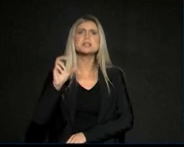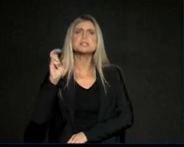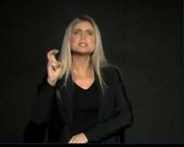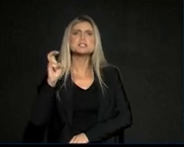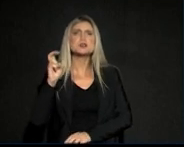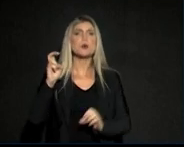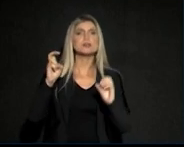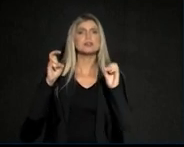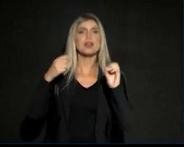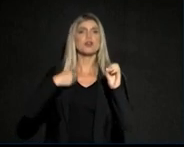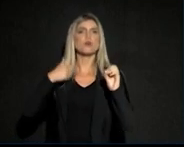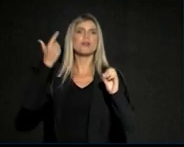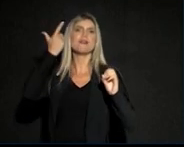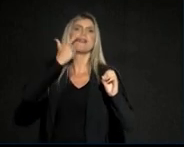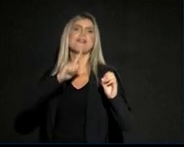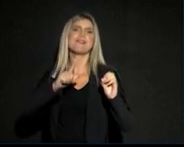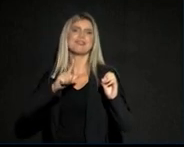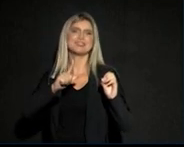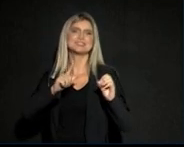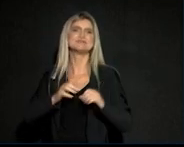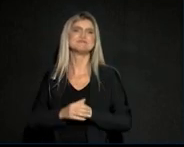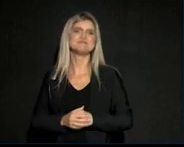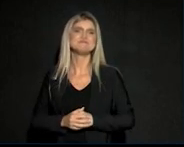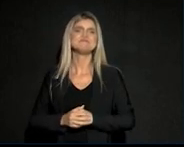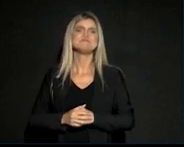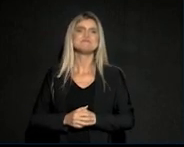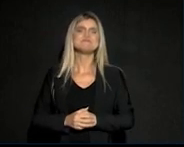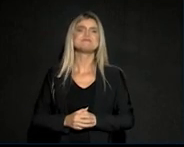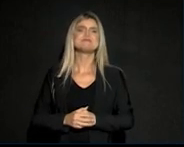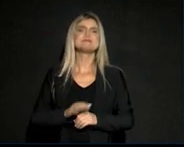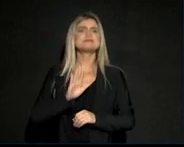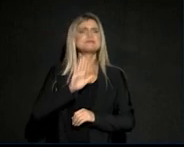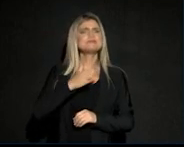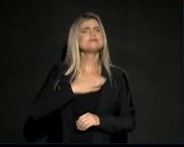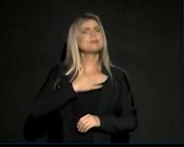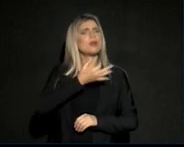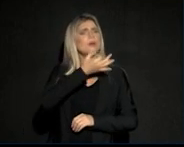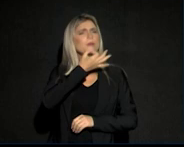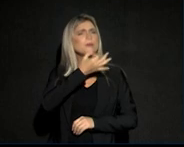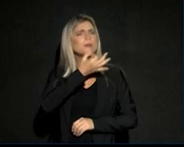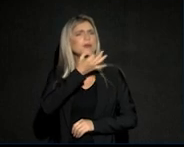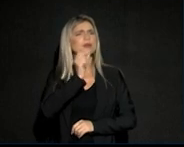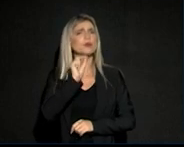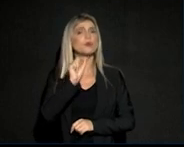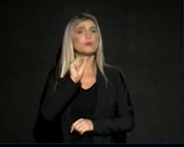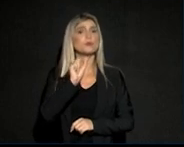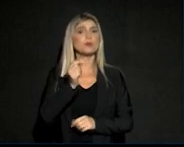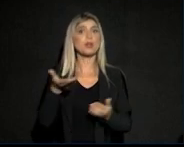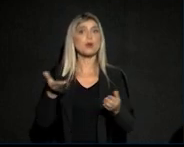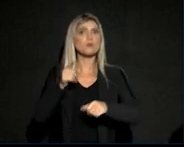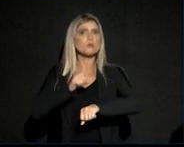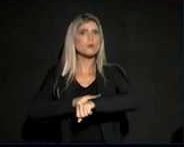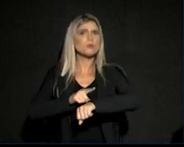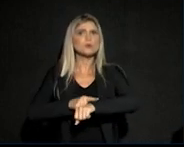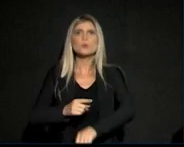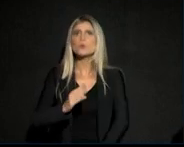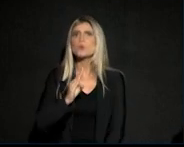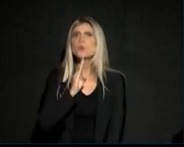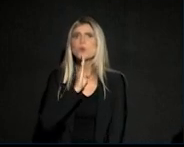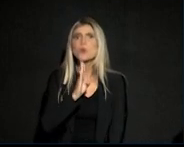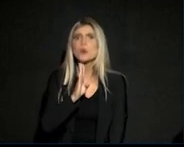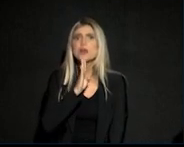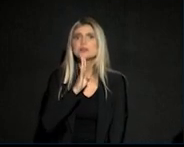trabalhei porque no empate a mulher perdia mas eu acho que a gente tá na era do conhecimento né E era do conhecimento